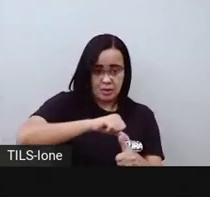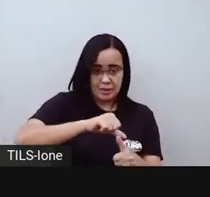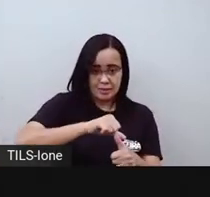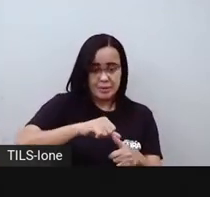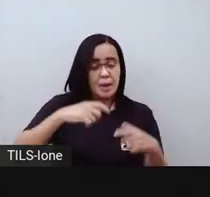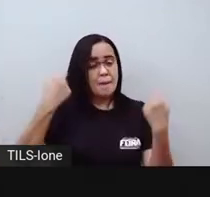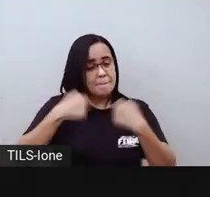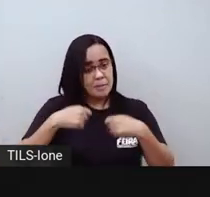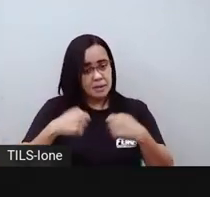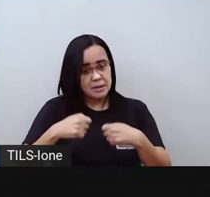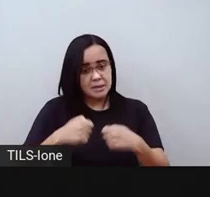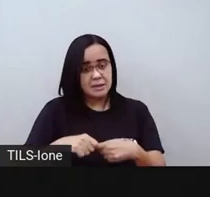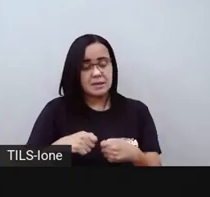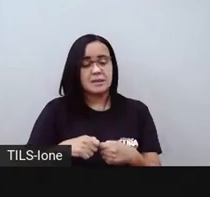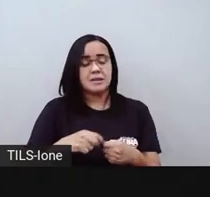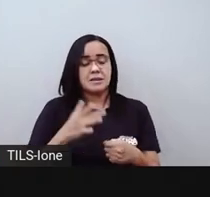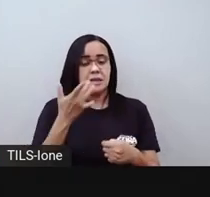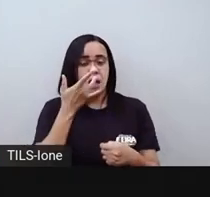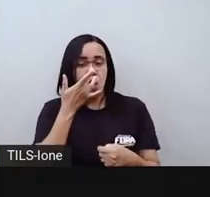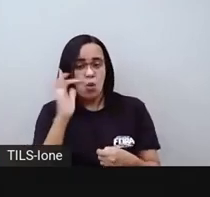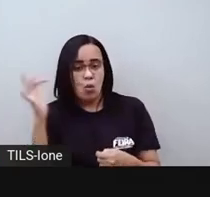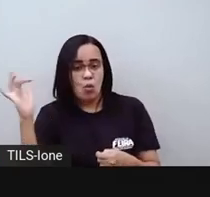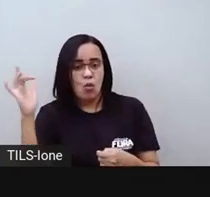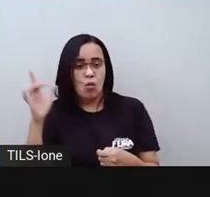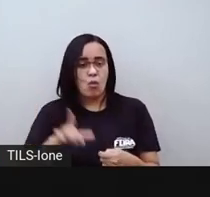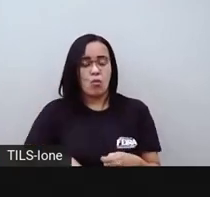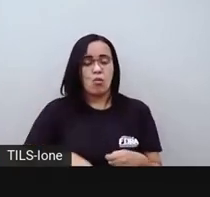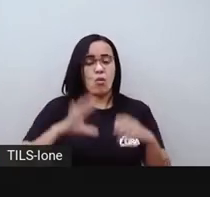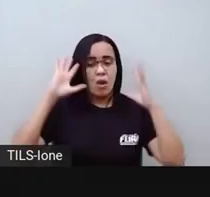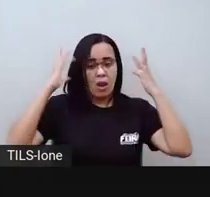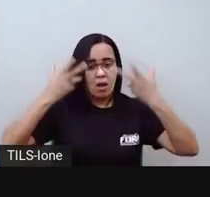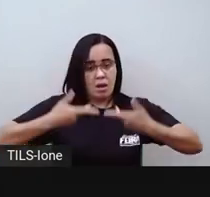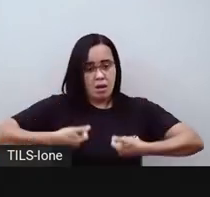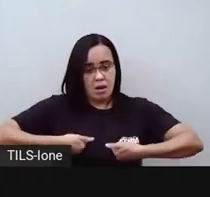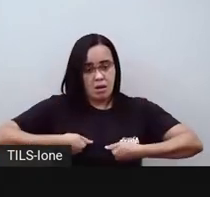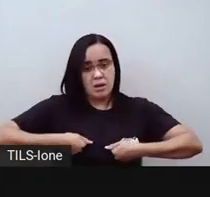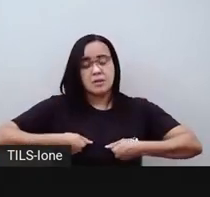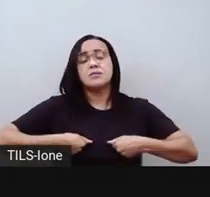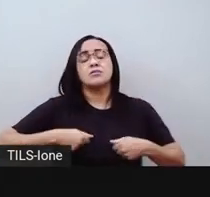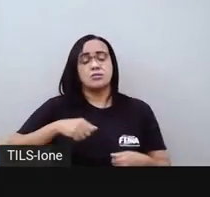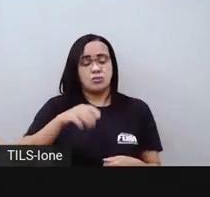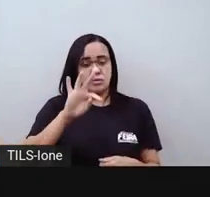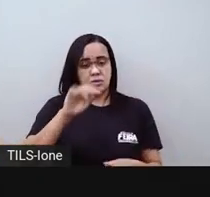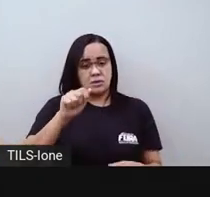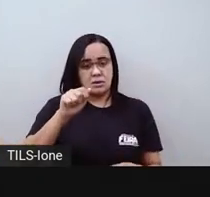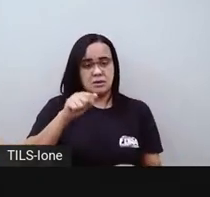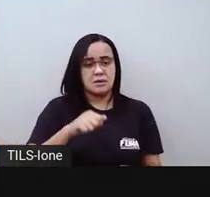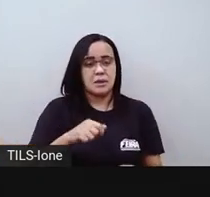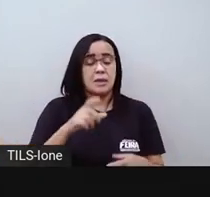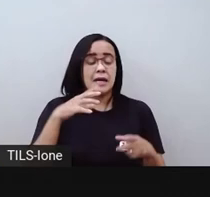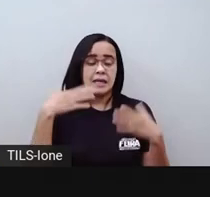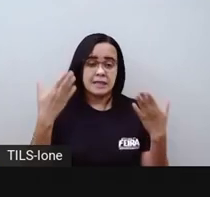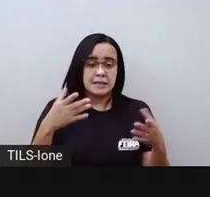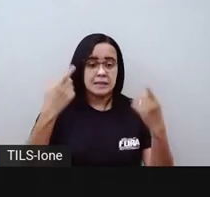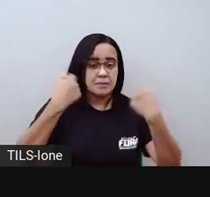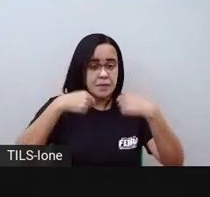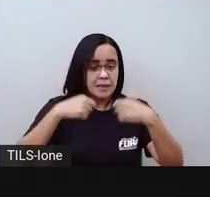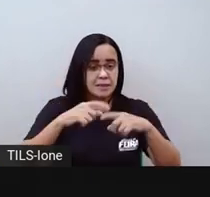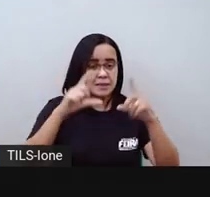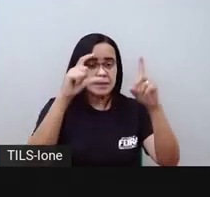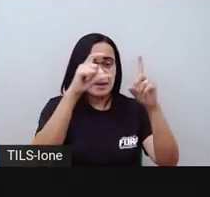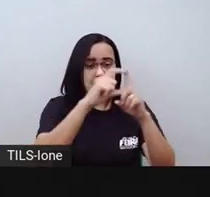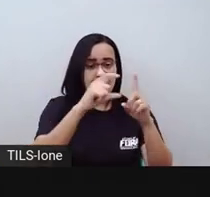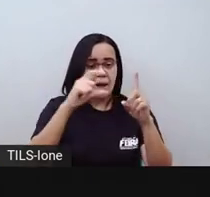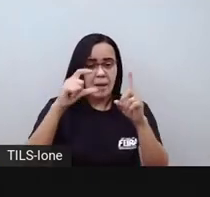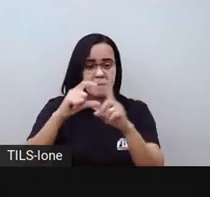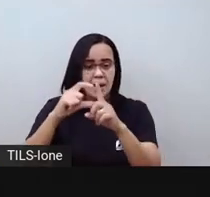aí, a gente tem que falar tudo junto, que é para entender que está falando desse animal. Então, vamos falar palavra por palavra e depois a